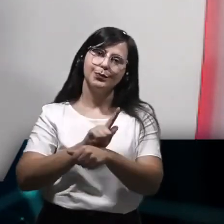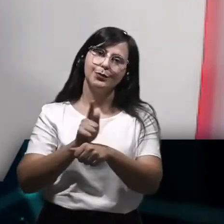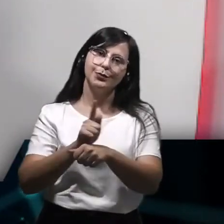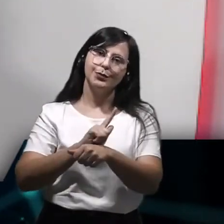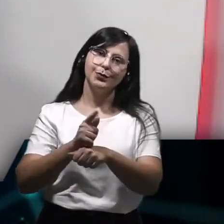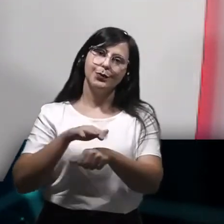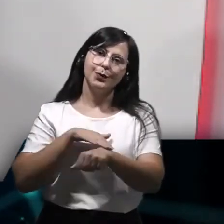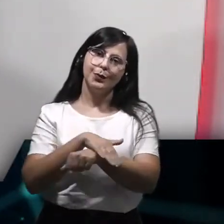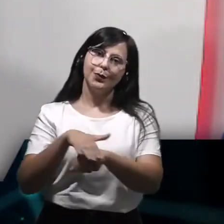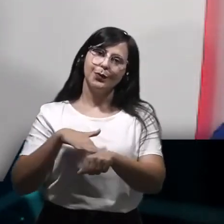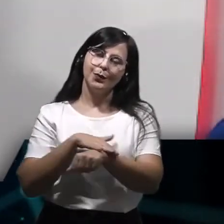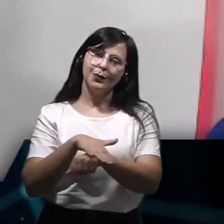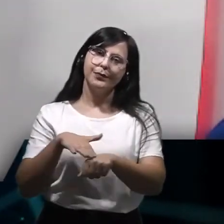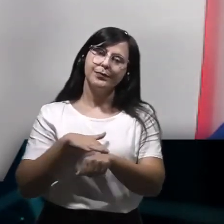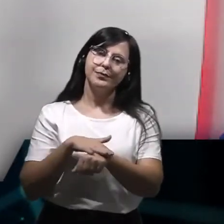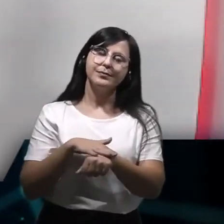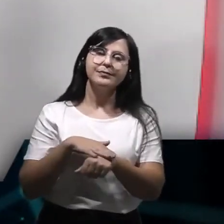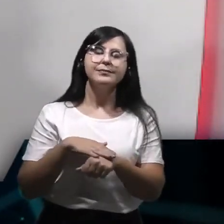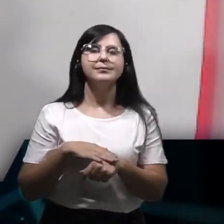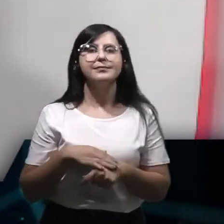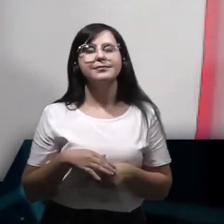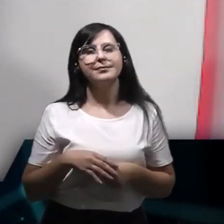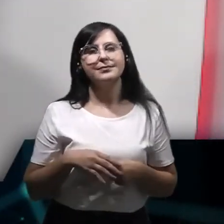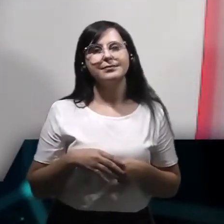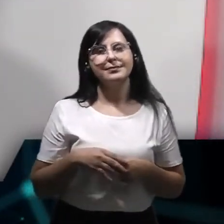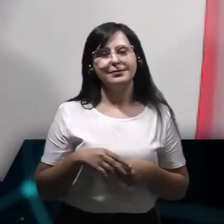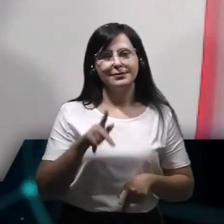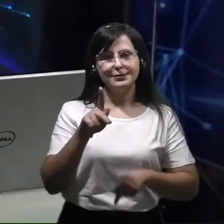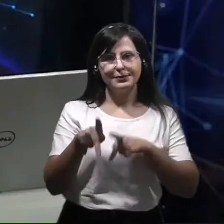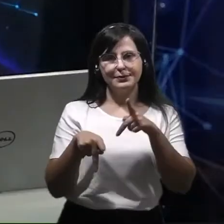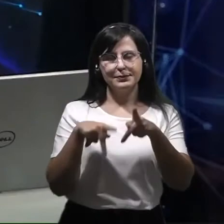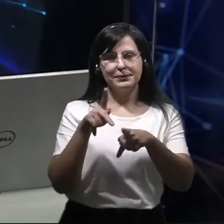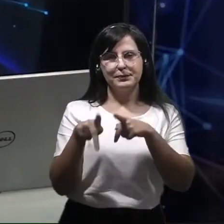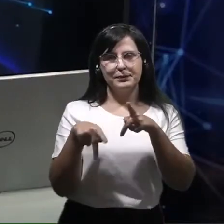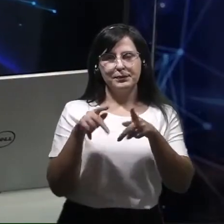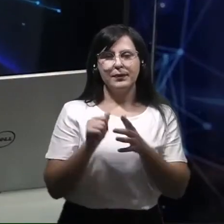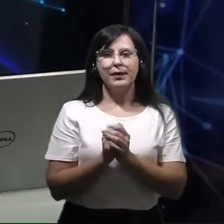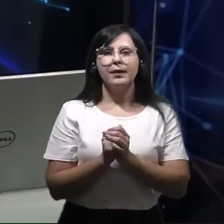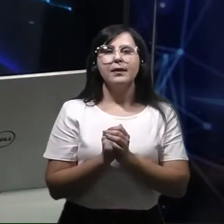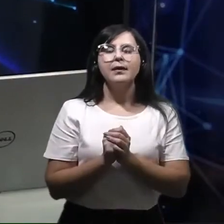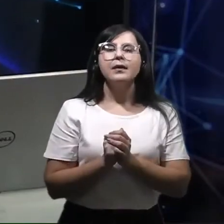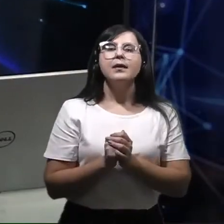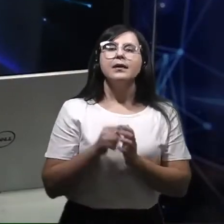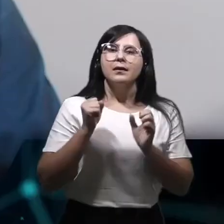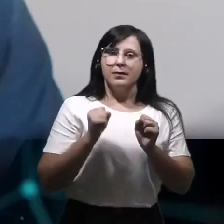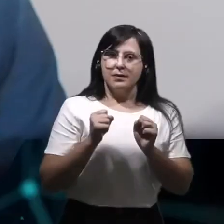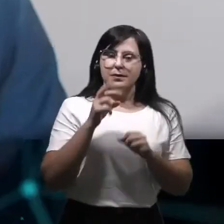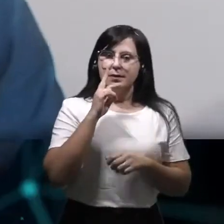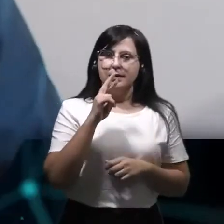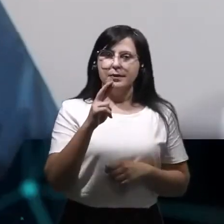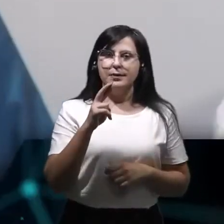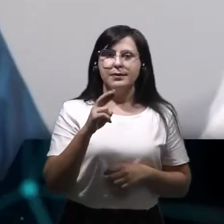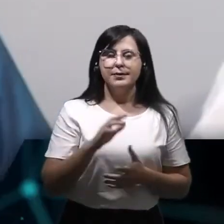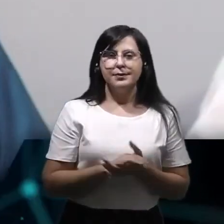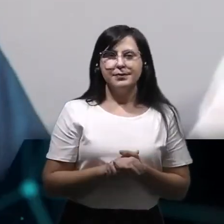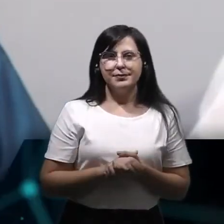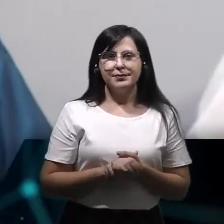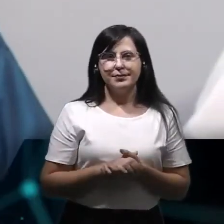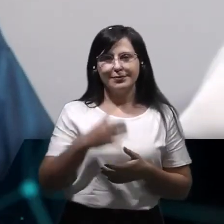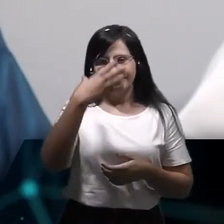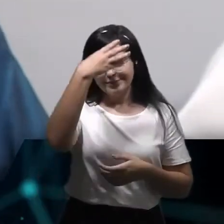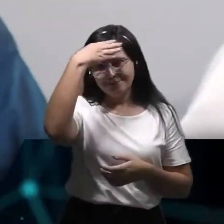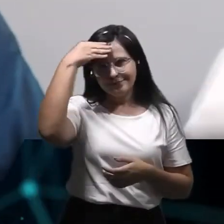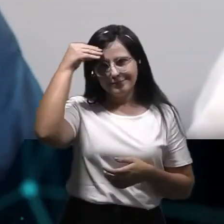o sindicato dos professores e com os professores. Candidato Josivaldo, 1 minuto para a tréplica. Marcelo, outra coisa que eu